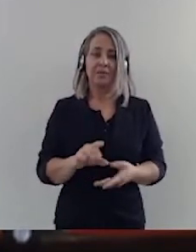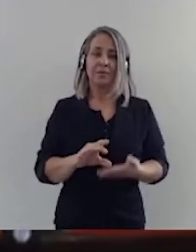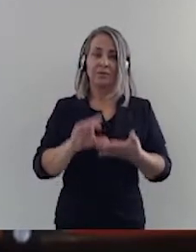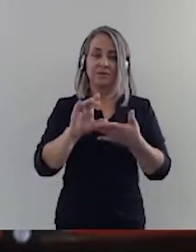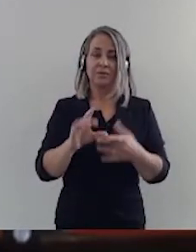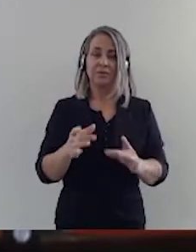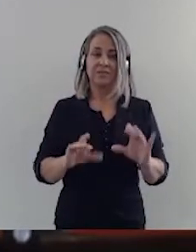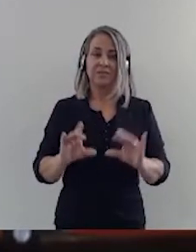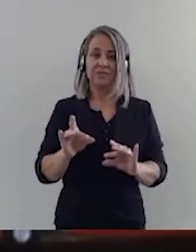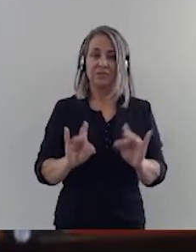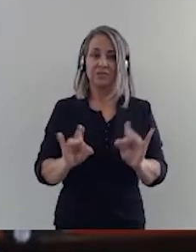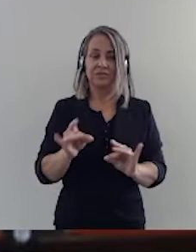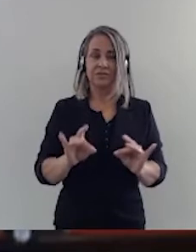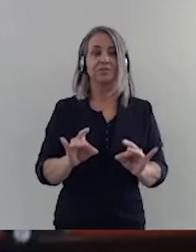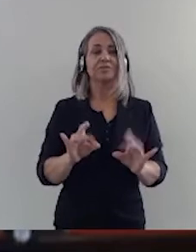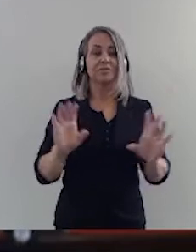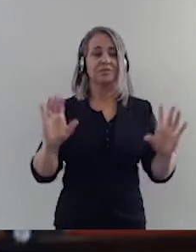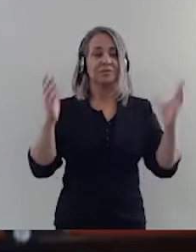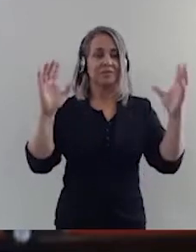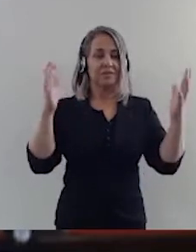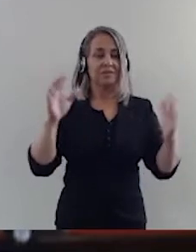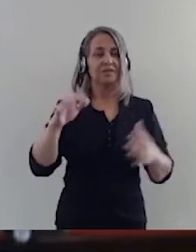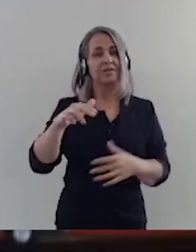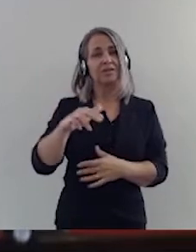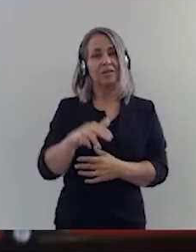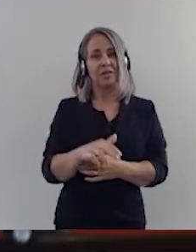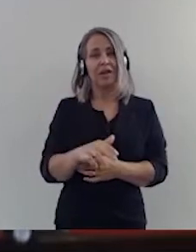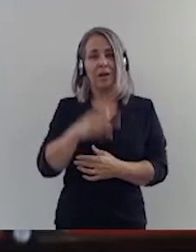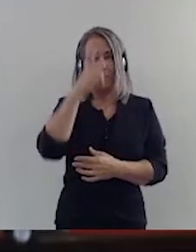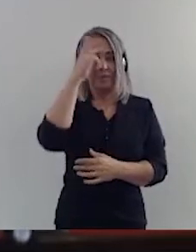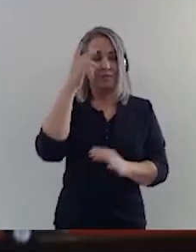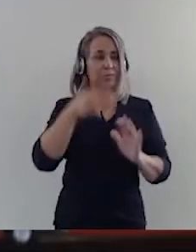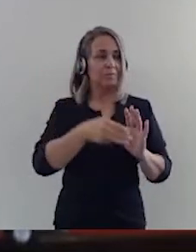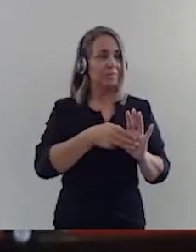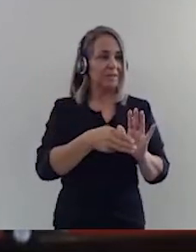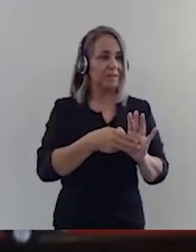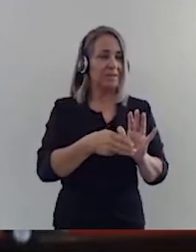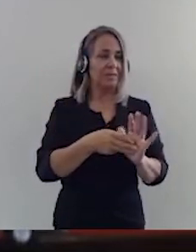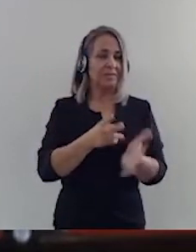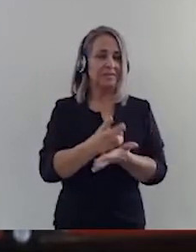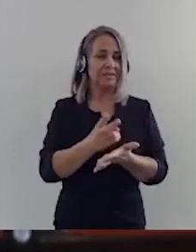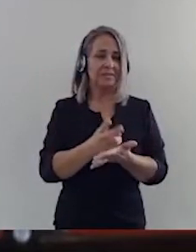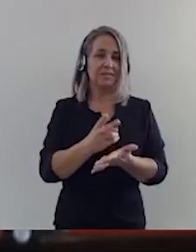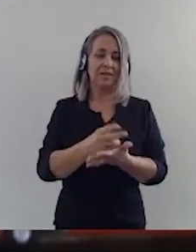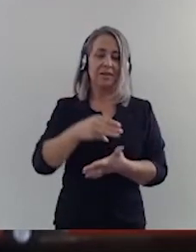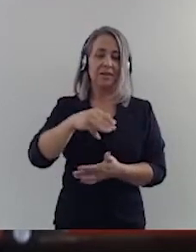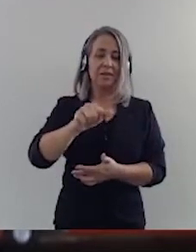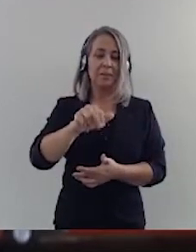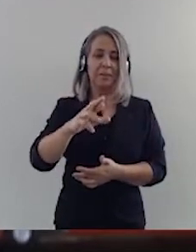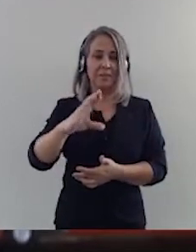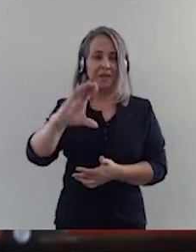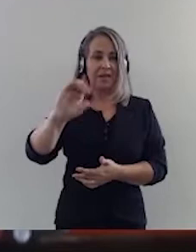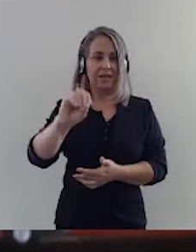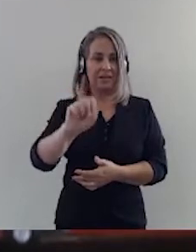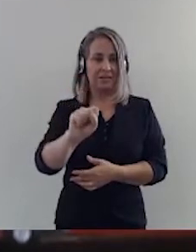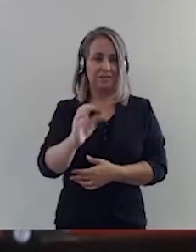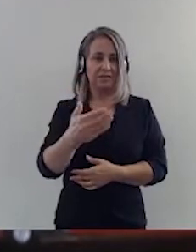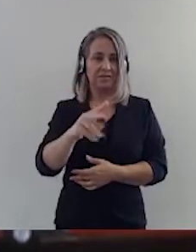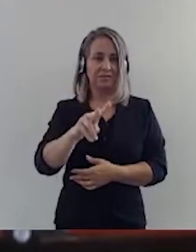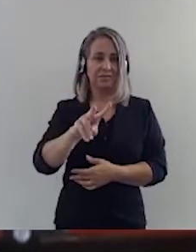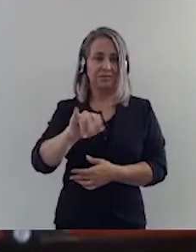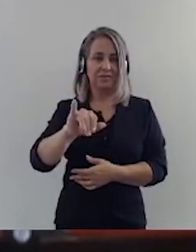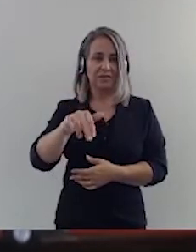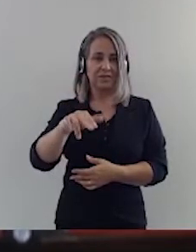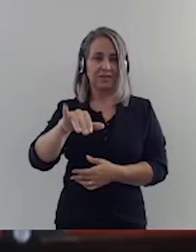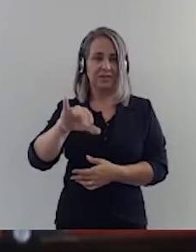científico do evento, o eminente advogado e membro honorário vitalício Marcos Vinícius Furtado Coelho,